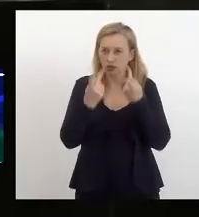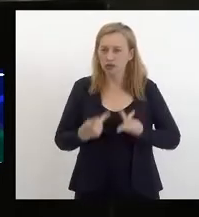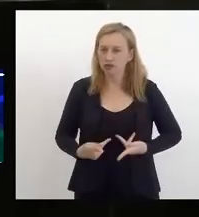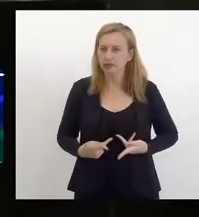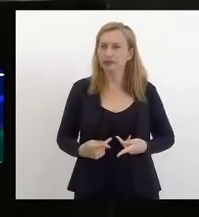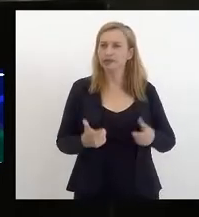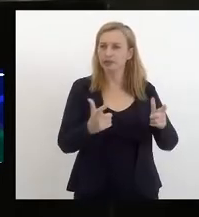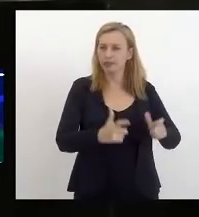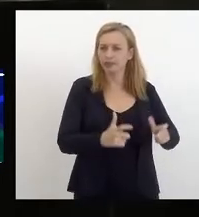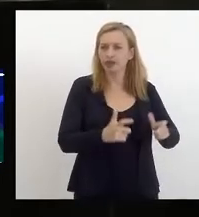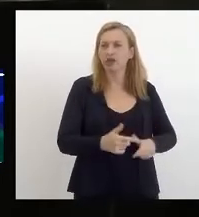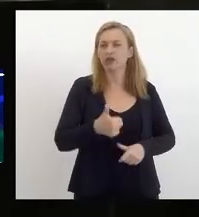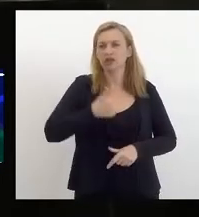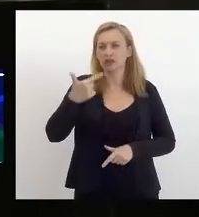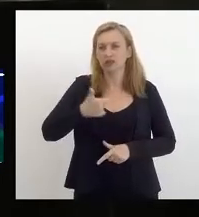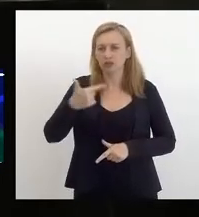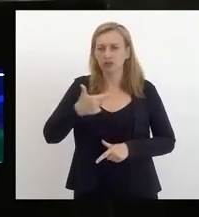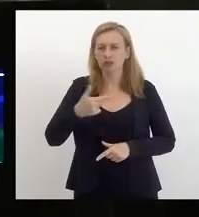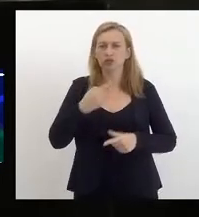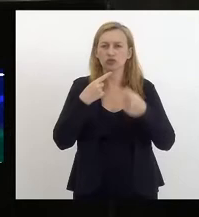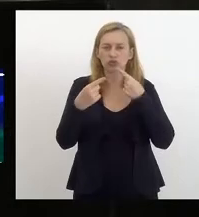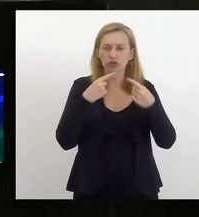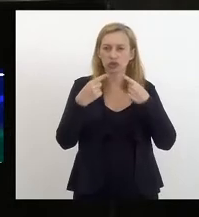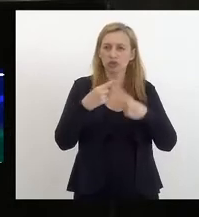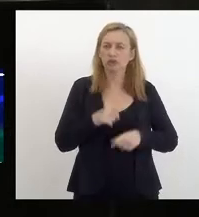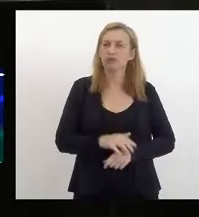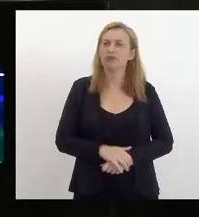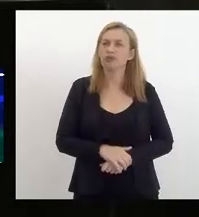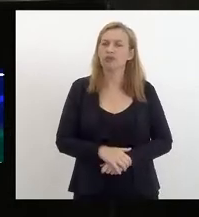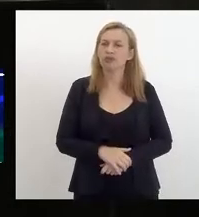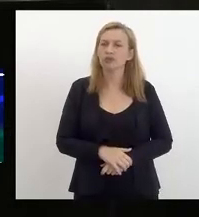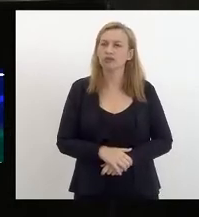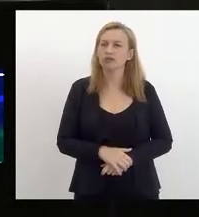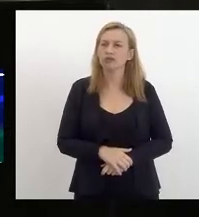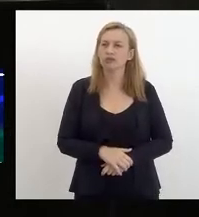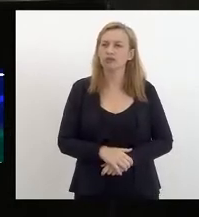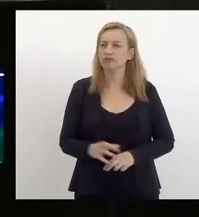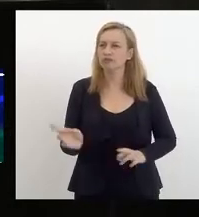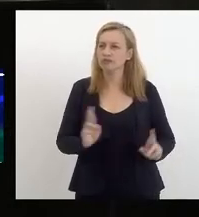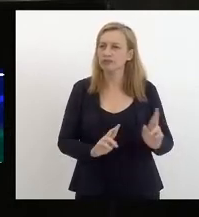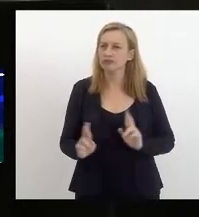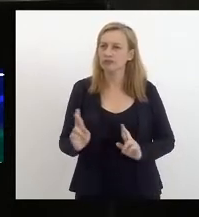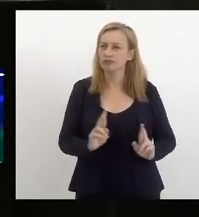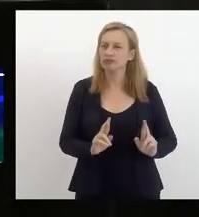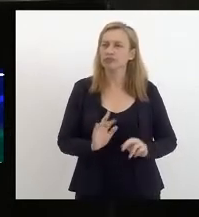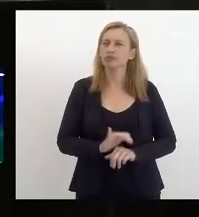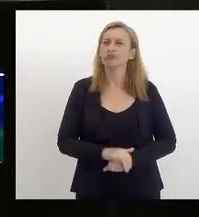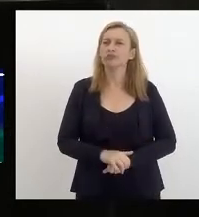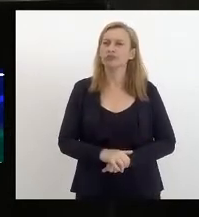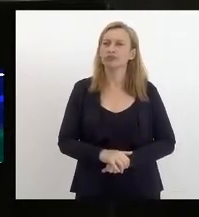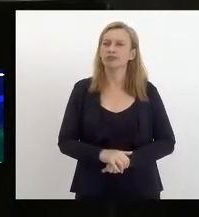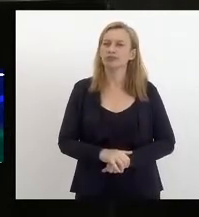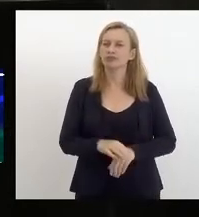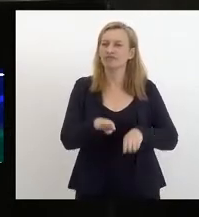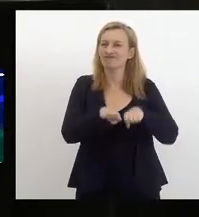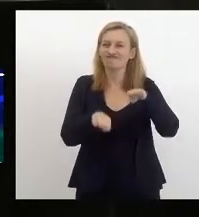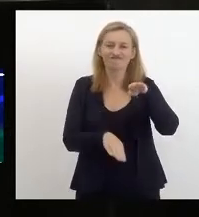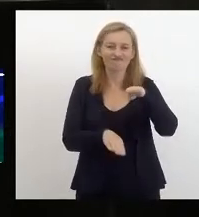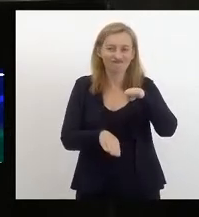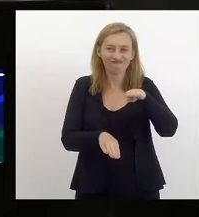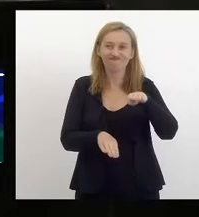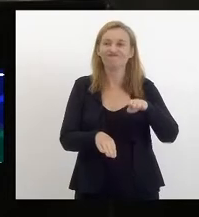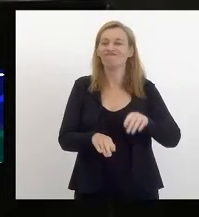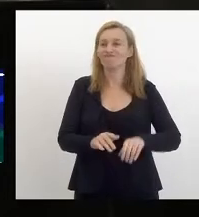segundo elemento discussão que quero fazer é o elemento relacionado à as desigualdades